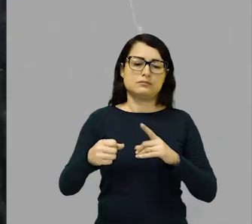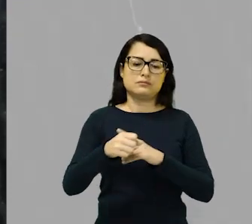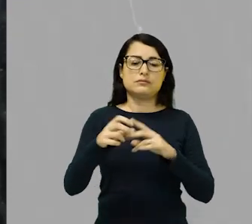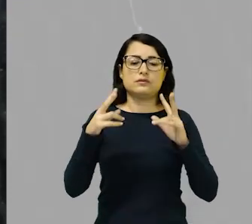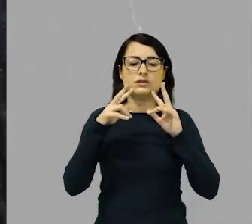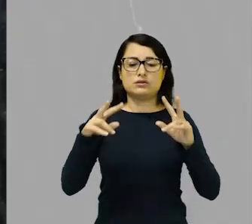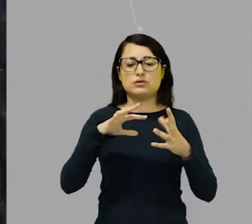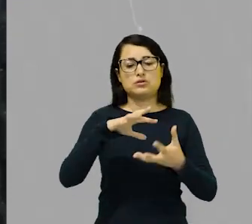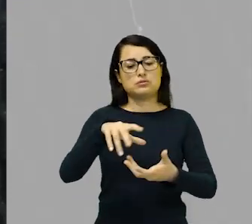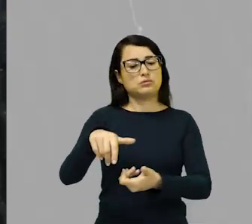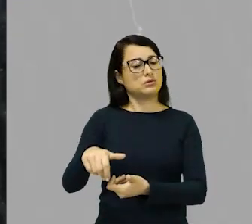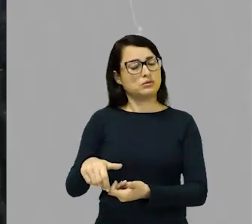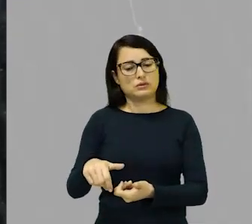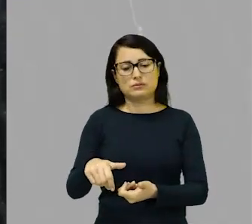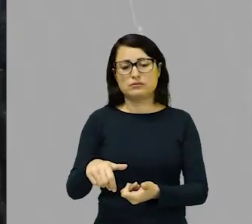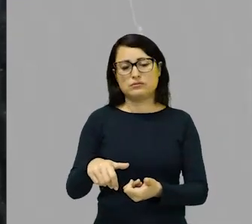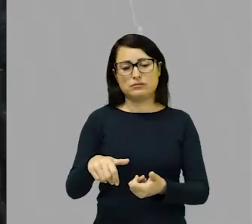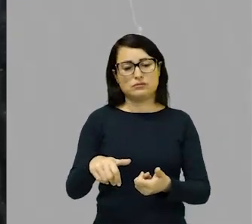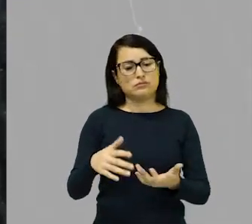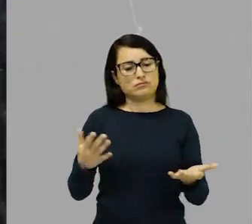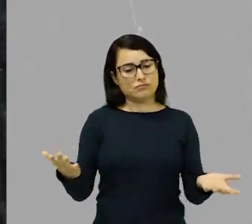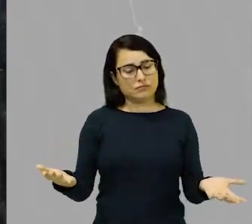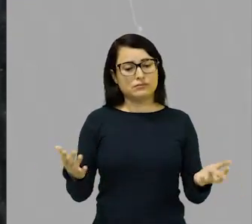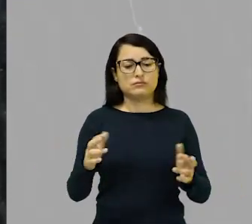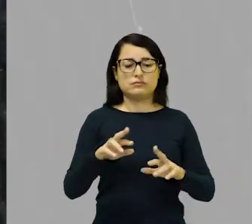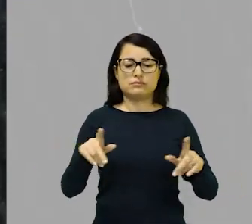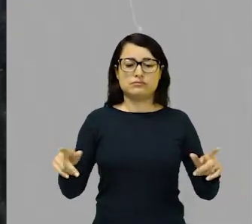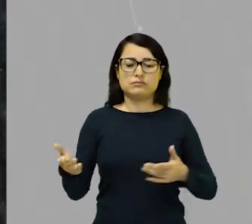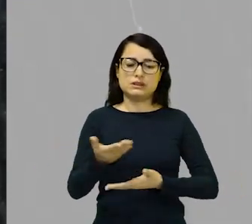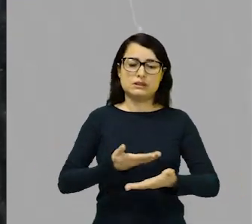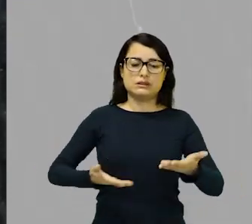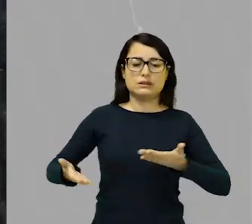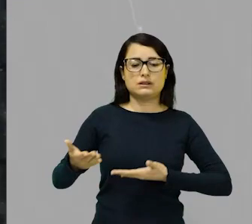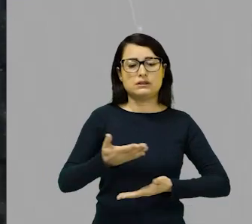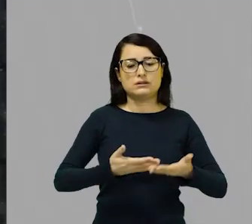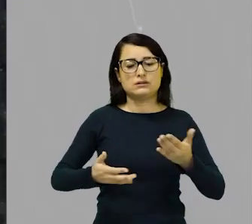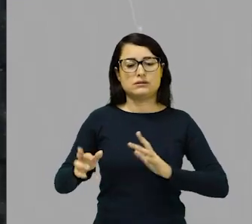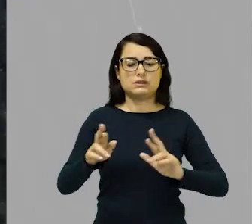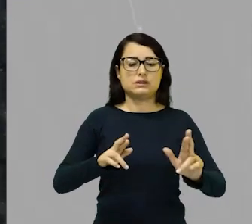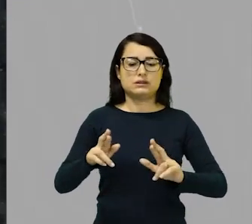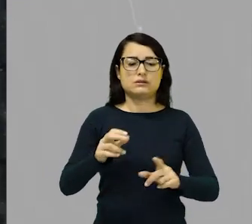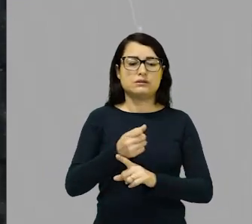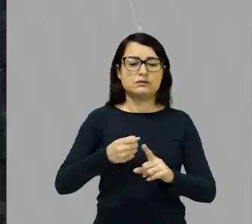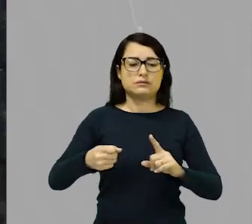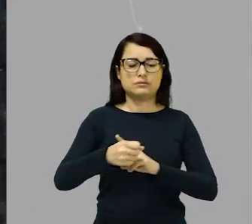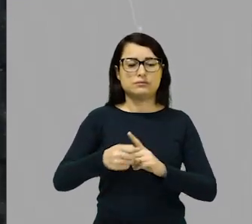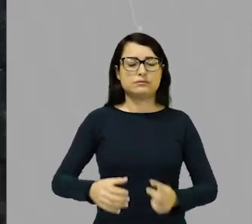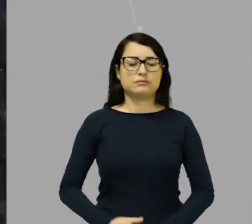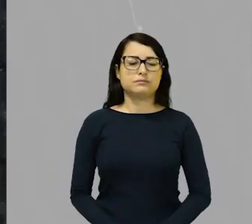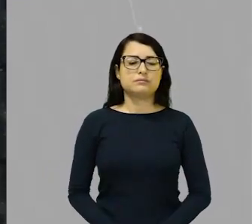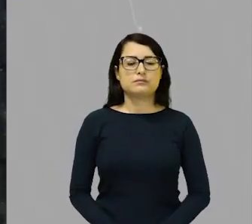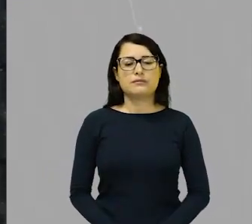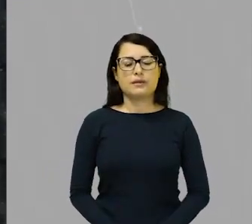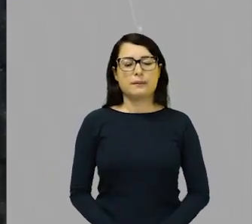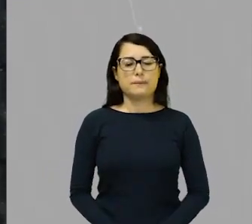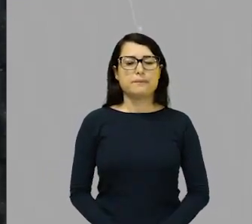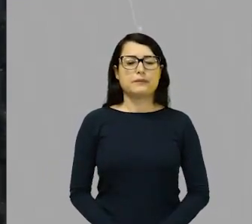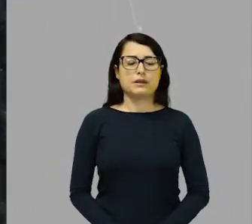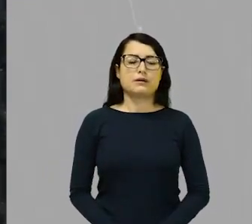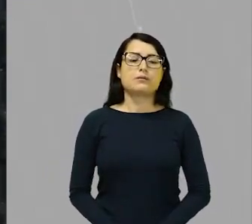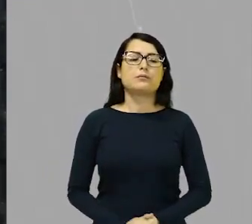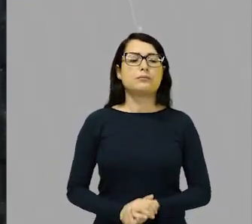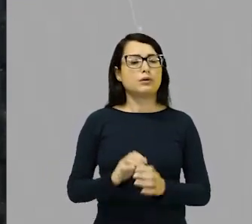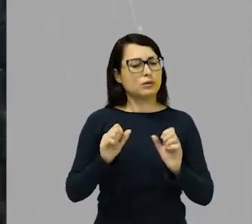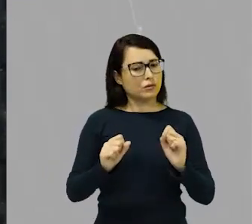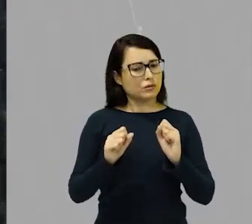mundo, diferentes formas de você conduzir as suas interações e relações sociais. Isso pode ser uma coisa boa,